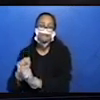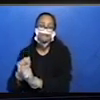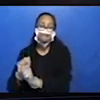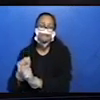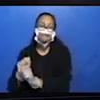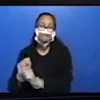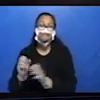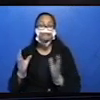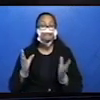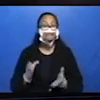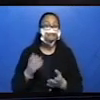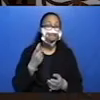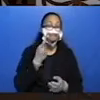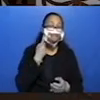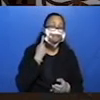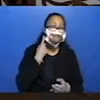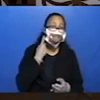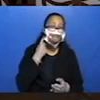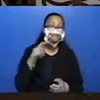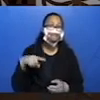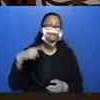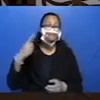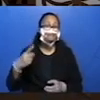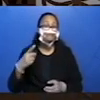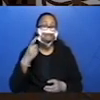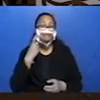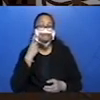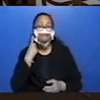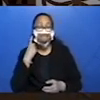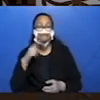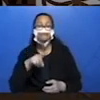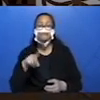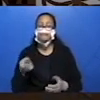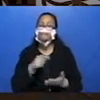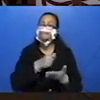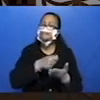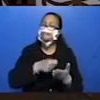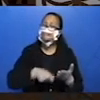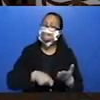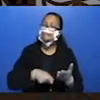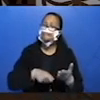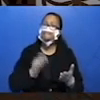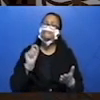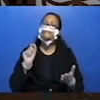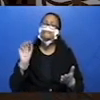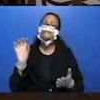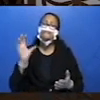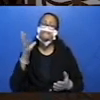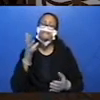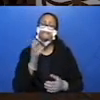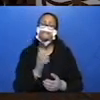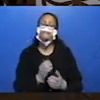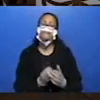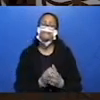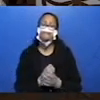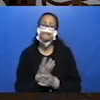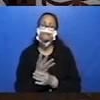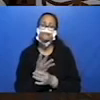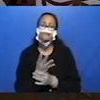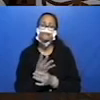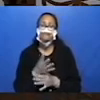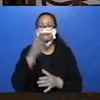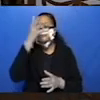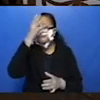é sexta-feira, na próxima sexta-feira você já anota o que aconteceu com as suas plantinhas. Não esqueçam de